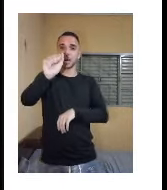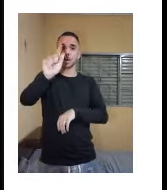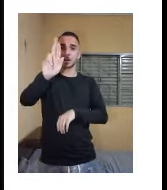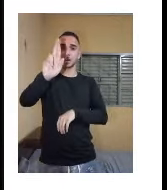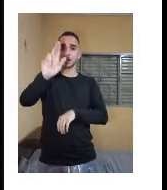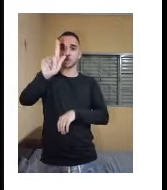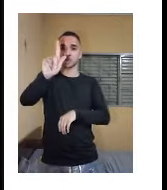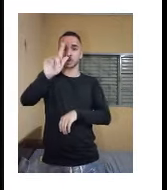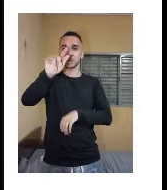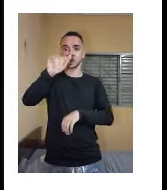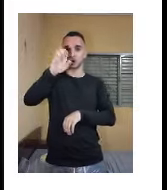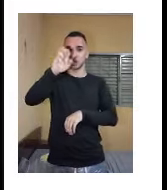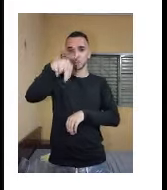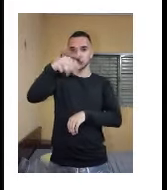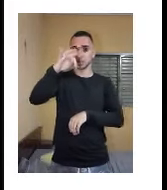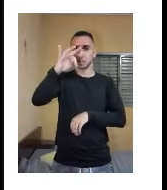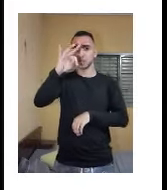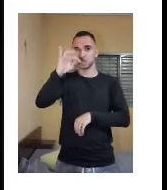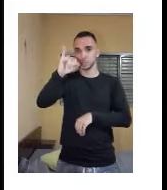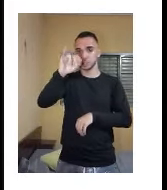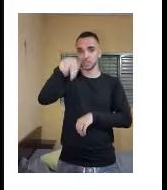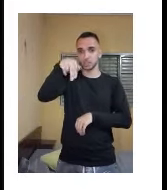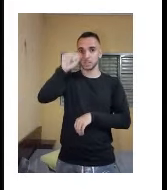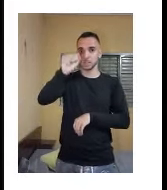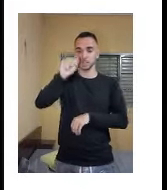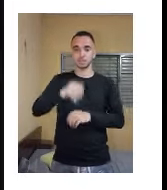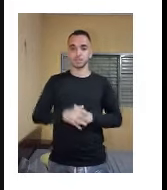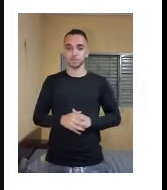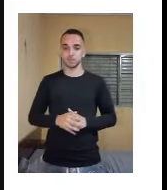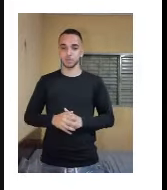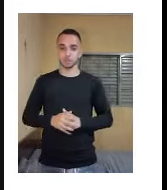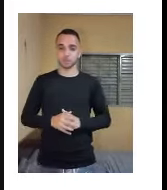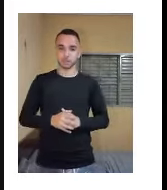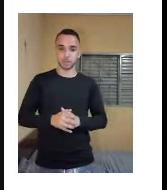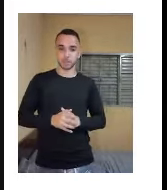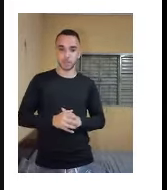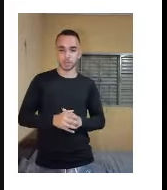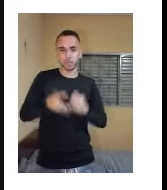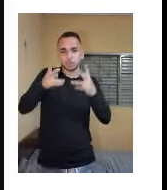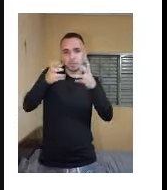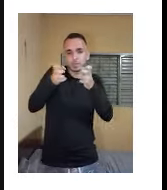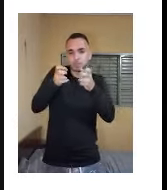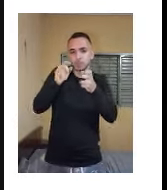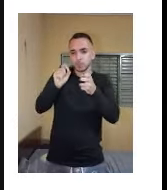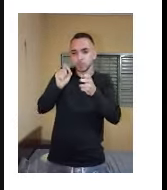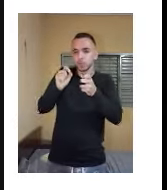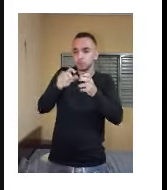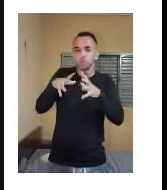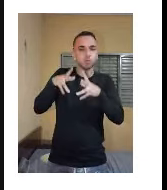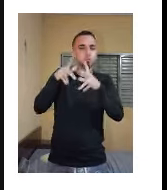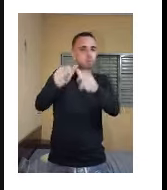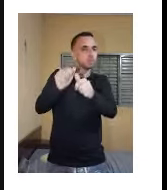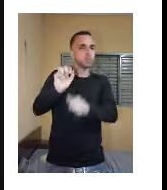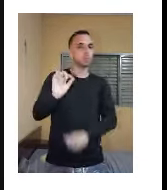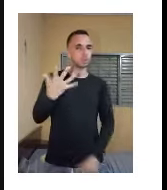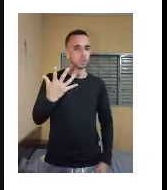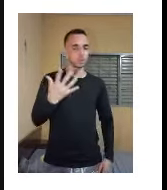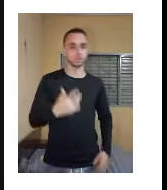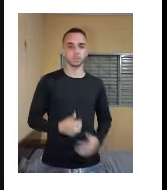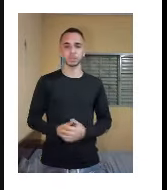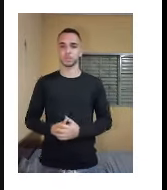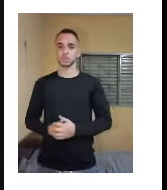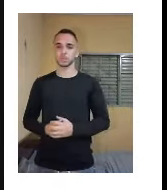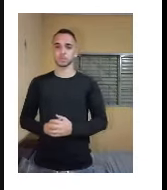E quando a gente olha, né, todos esses eventos a nível mundial, a gente percebe,